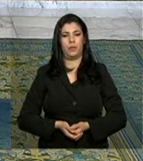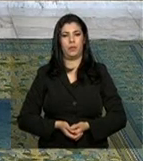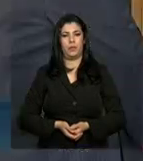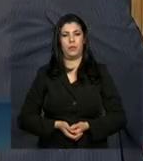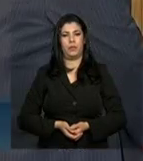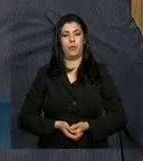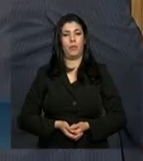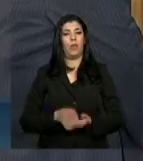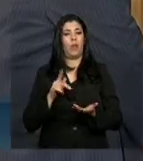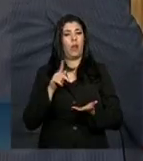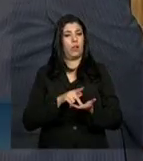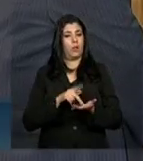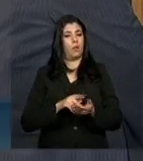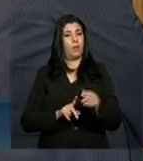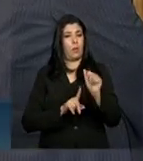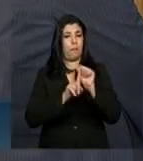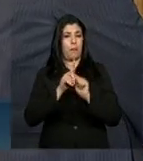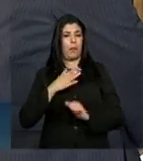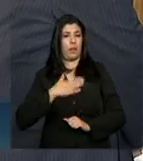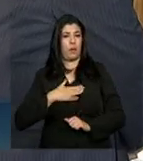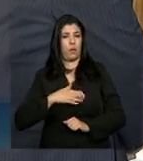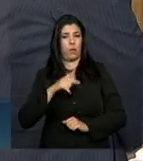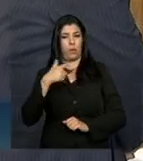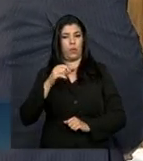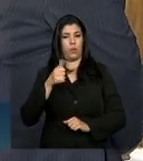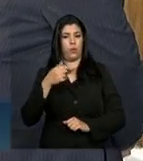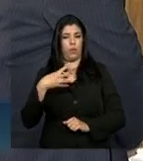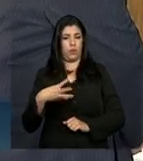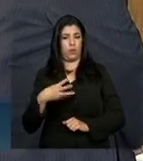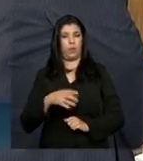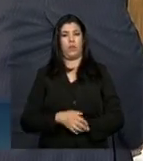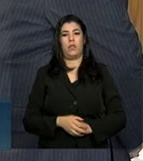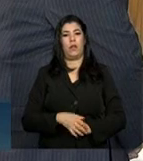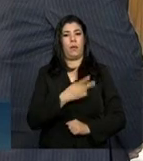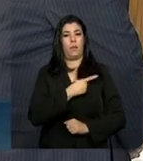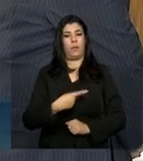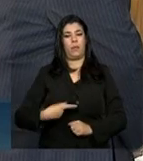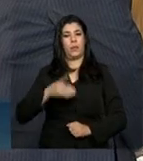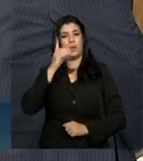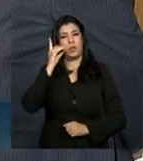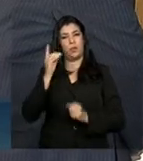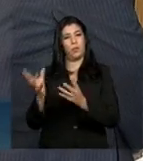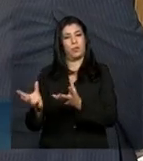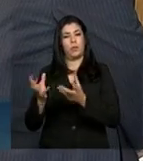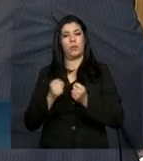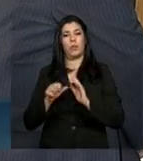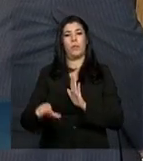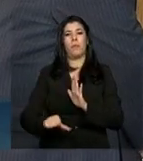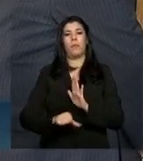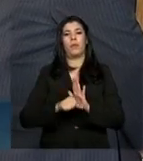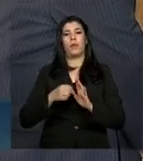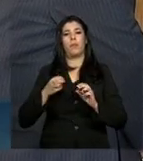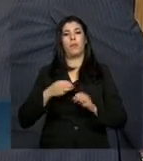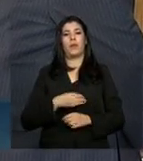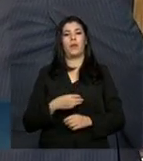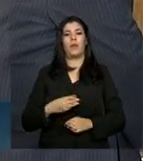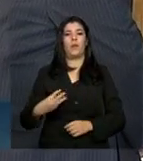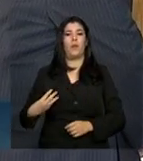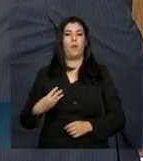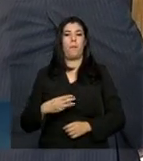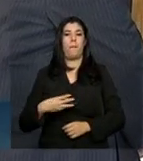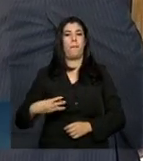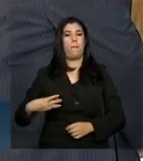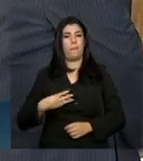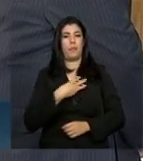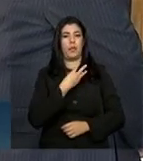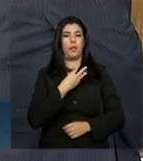E recentemente, agora em agosto deste ano, a presidenta Dilma Rousseff recebeu aqui em Brasília o primeiro-ministro do Japão, Shinzo